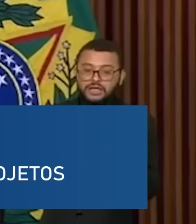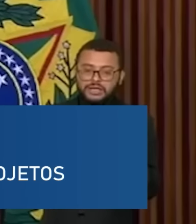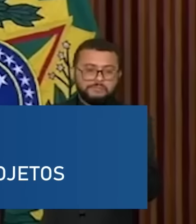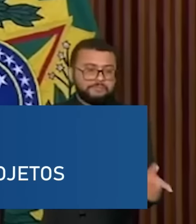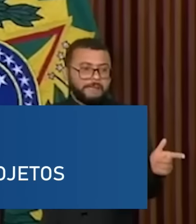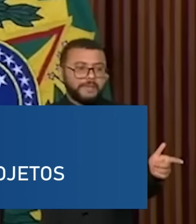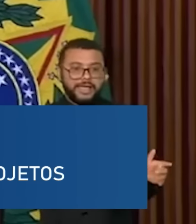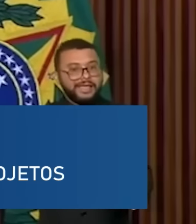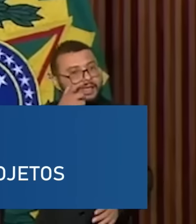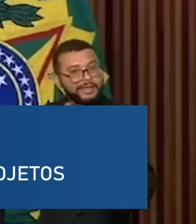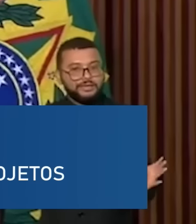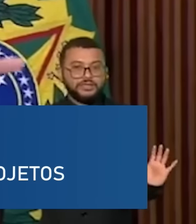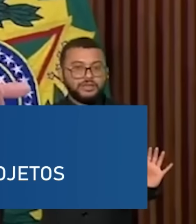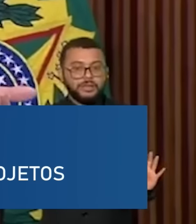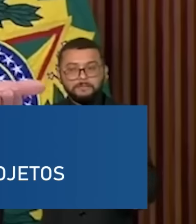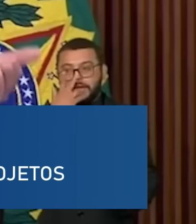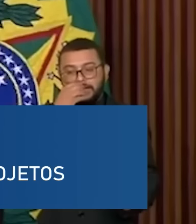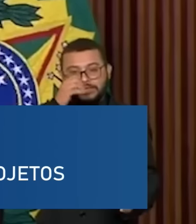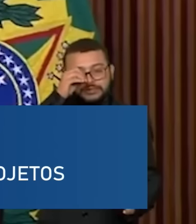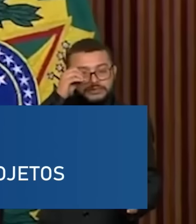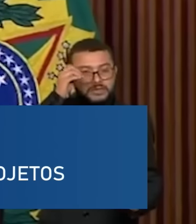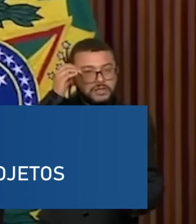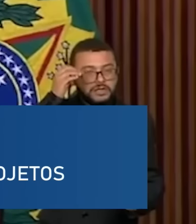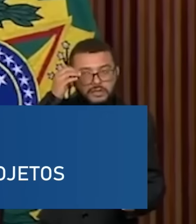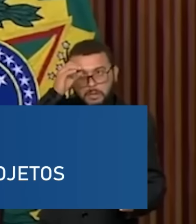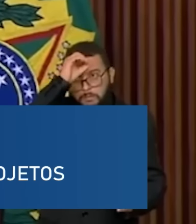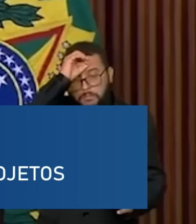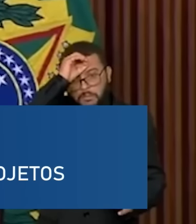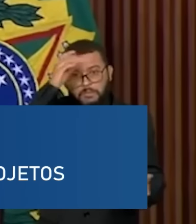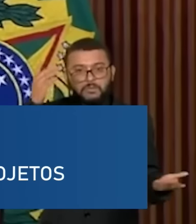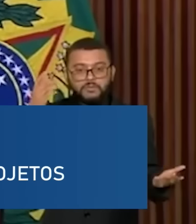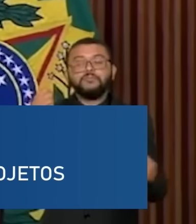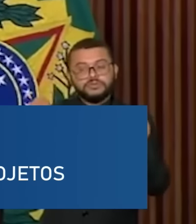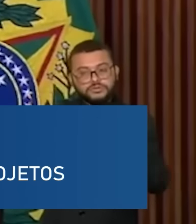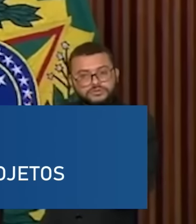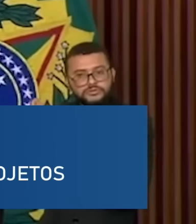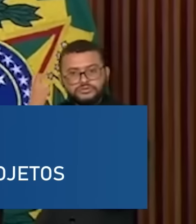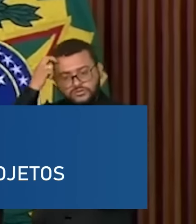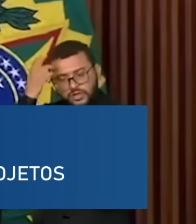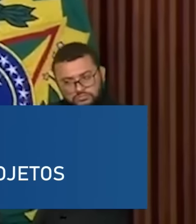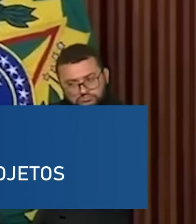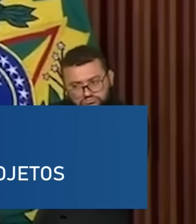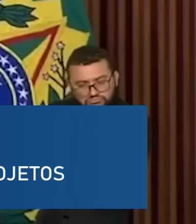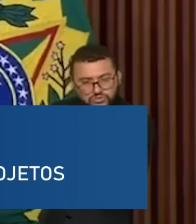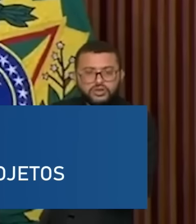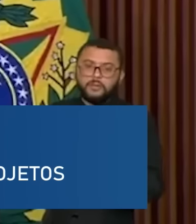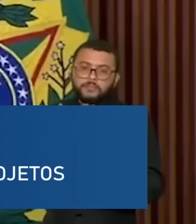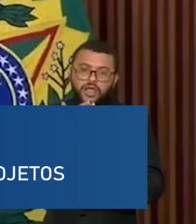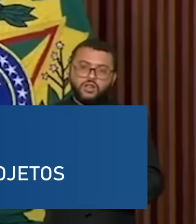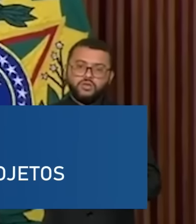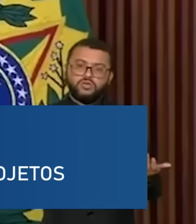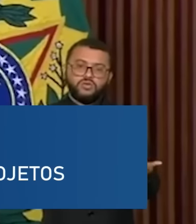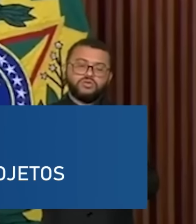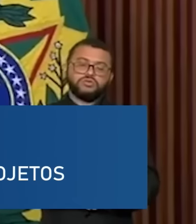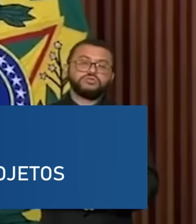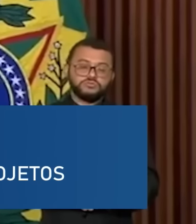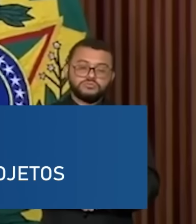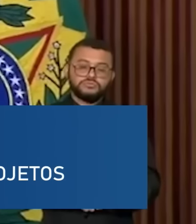posição aí a ignorância venceu a inteligência aí a gente não pode